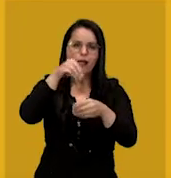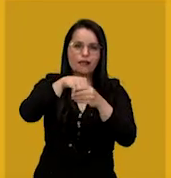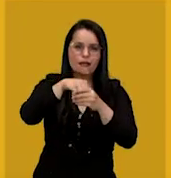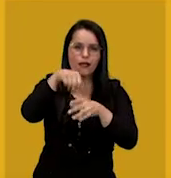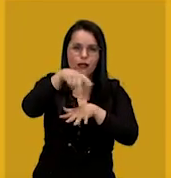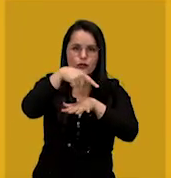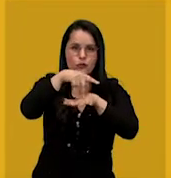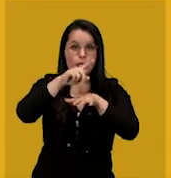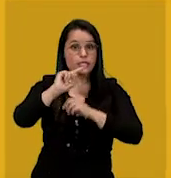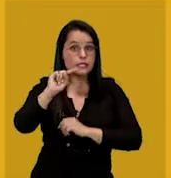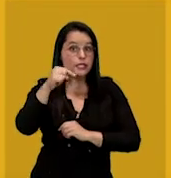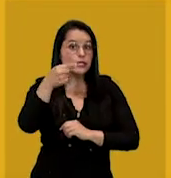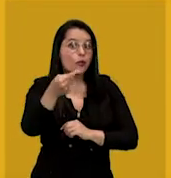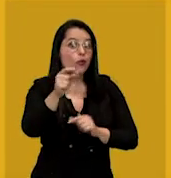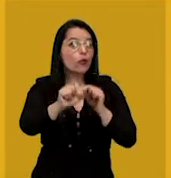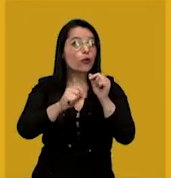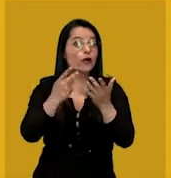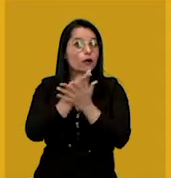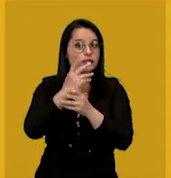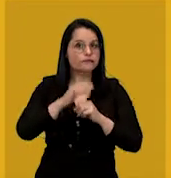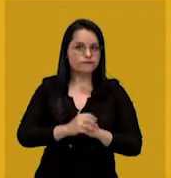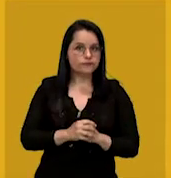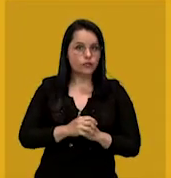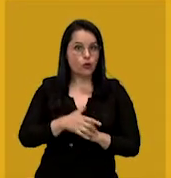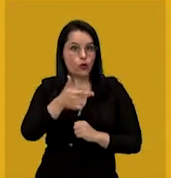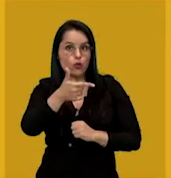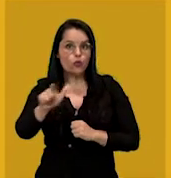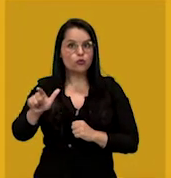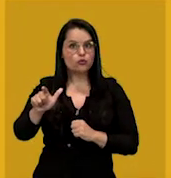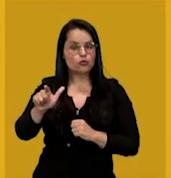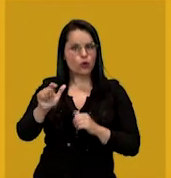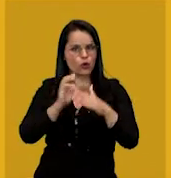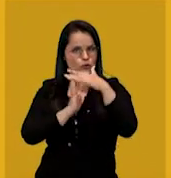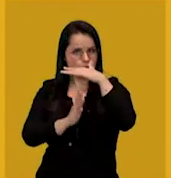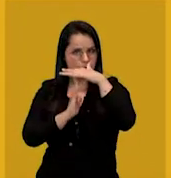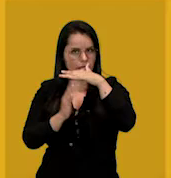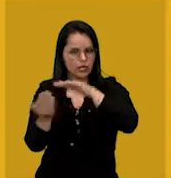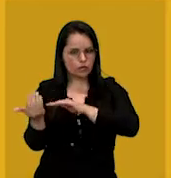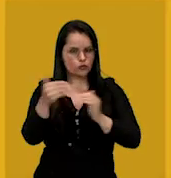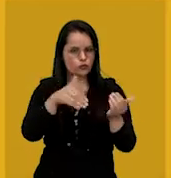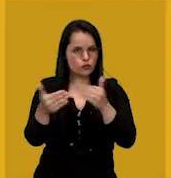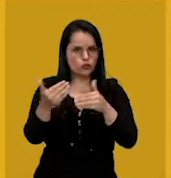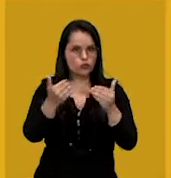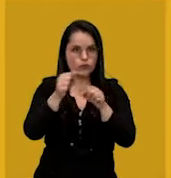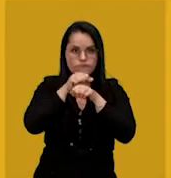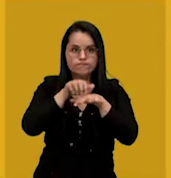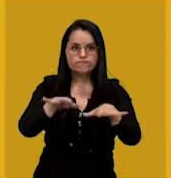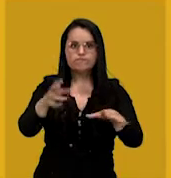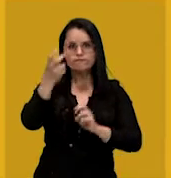e em seguida os demais imigrantes.